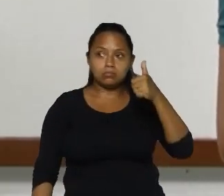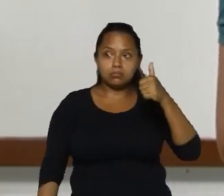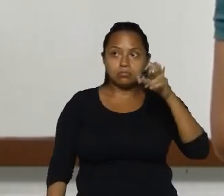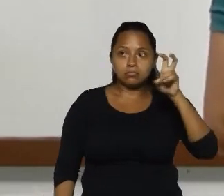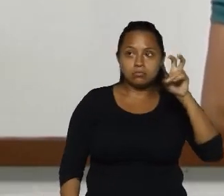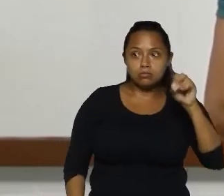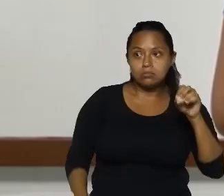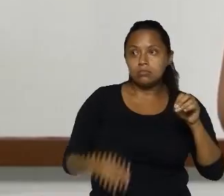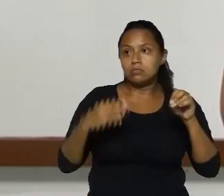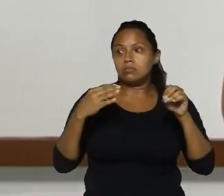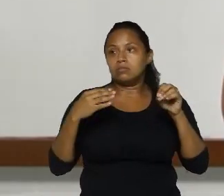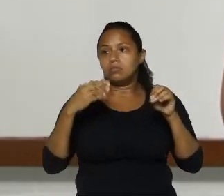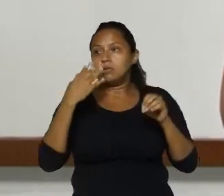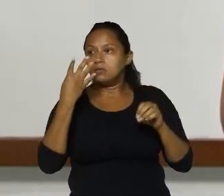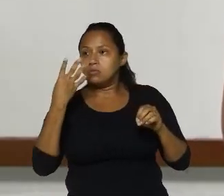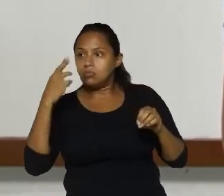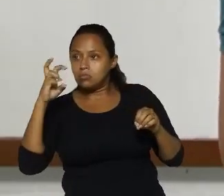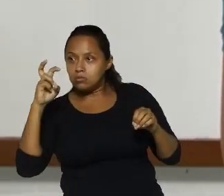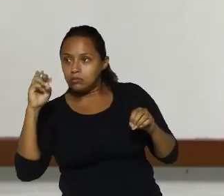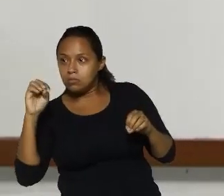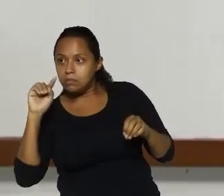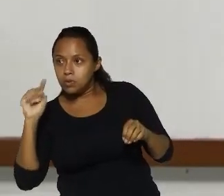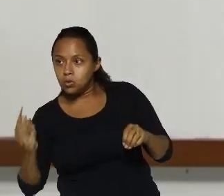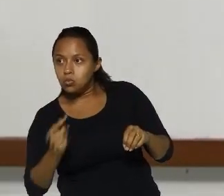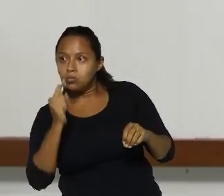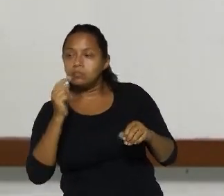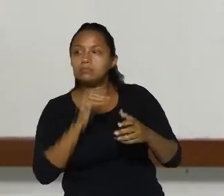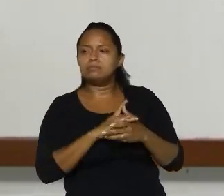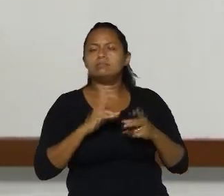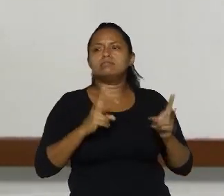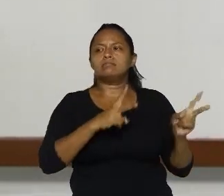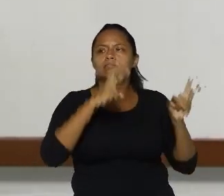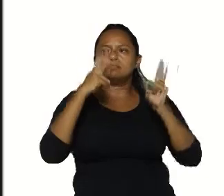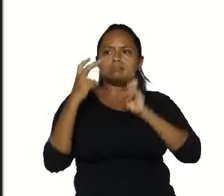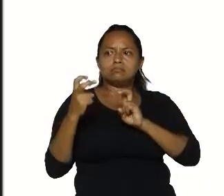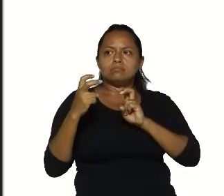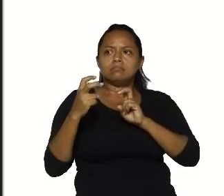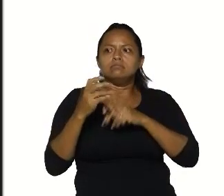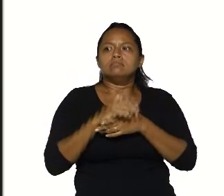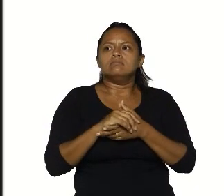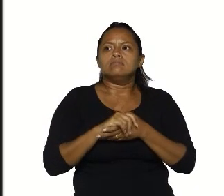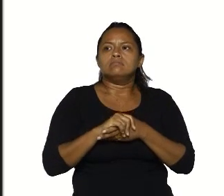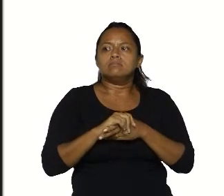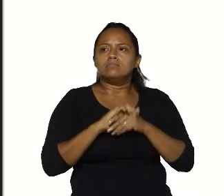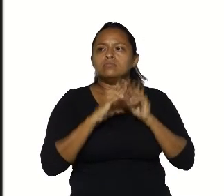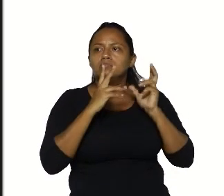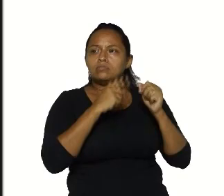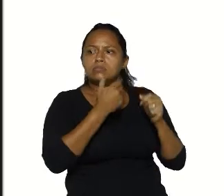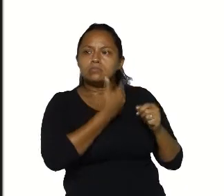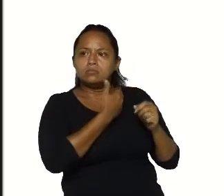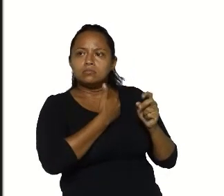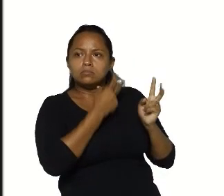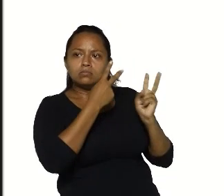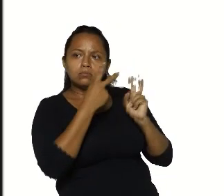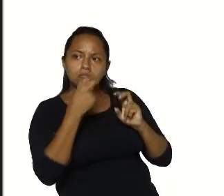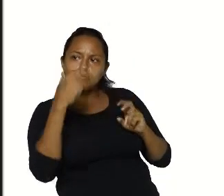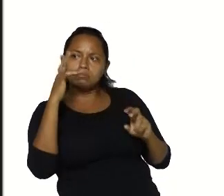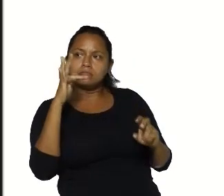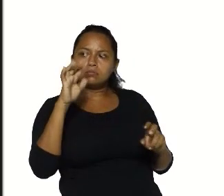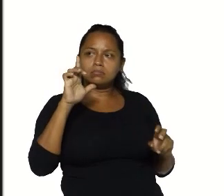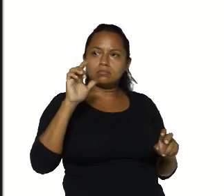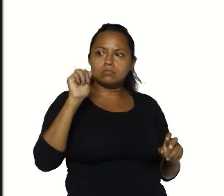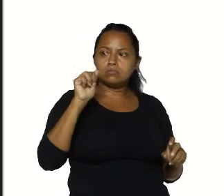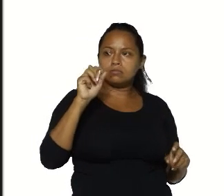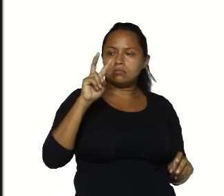entre 150 mil a 450 mil. Se você observar, aí no caso as 4 amigas, vocês vão perceber